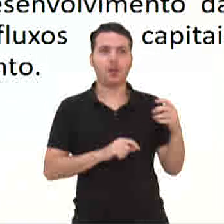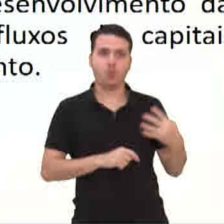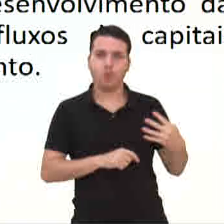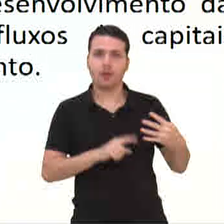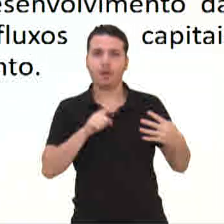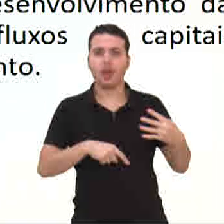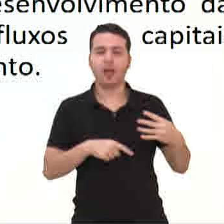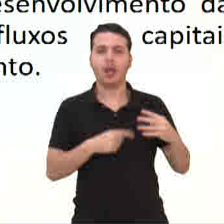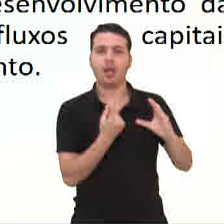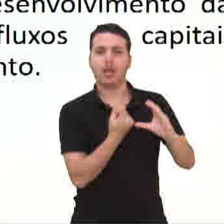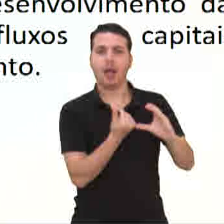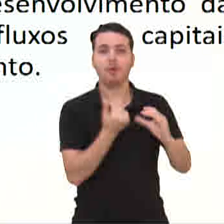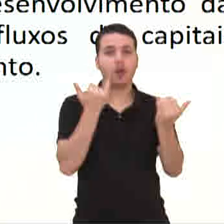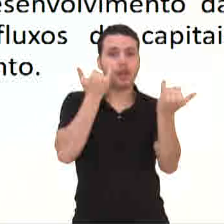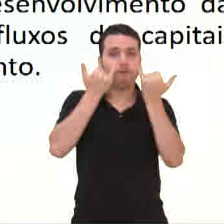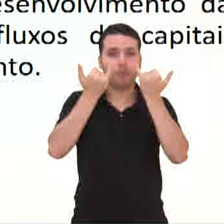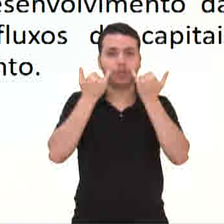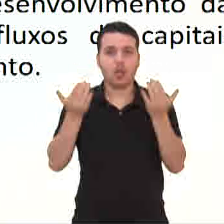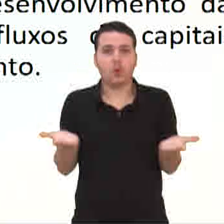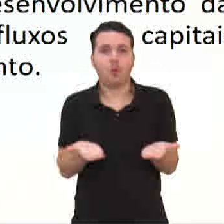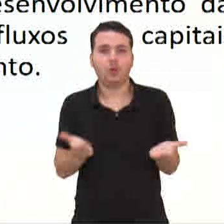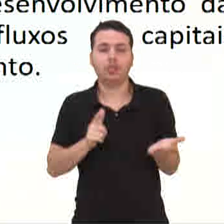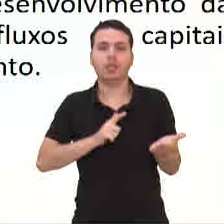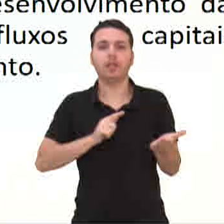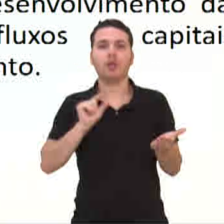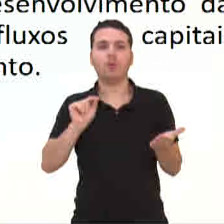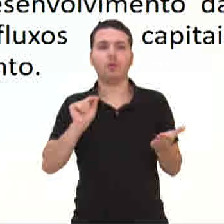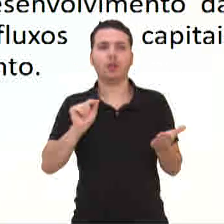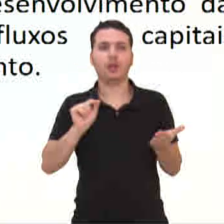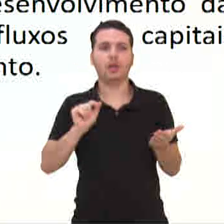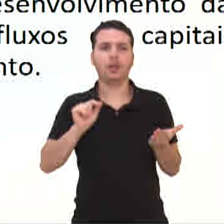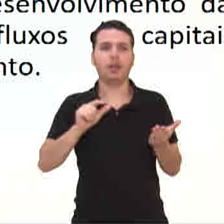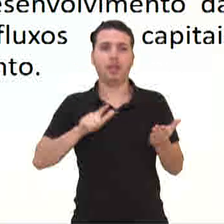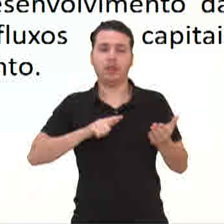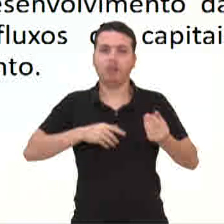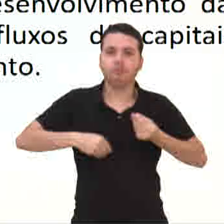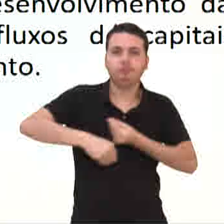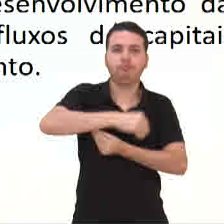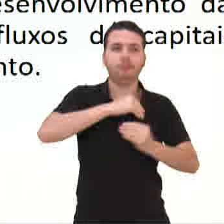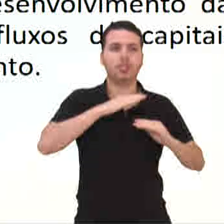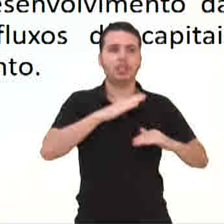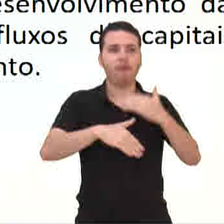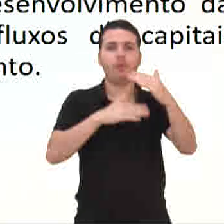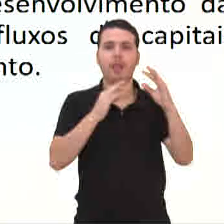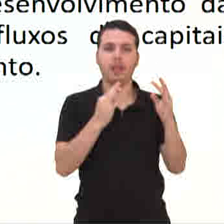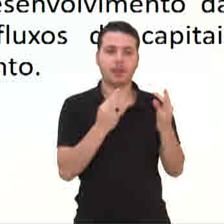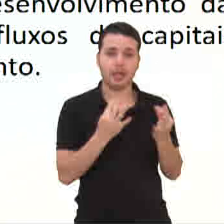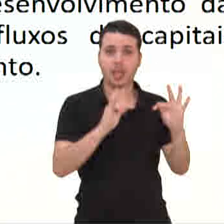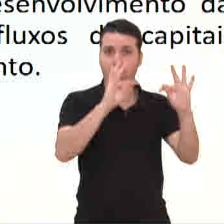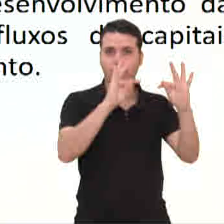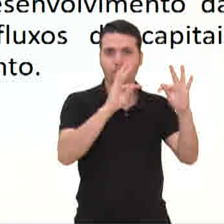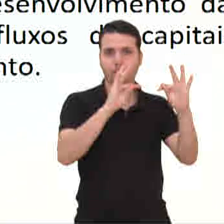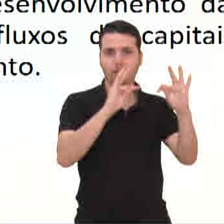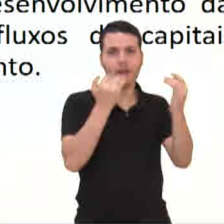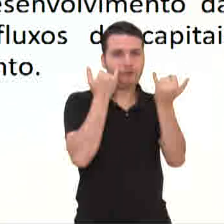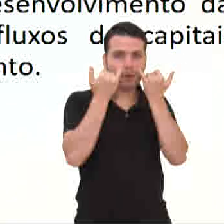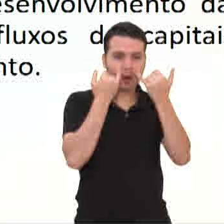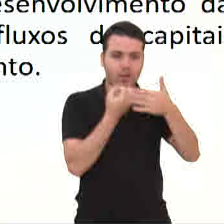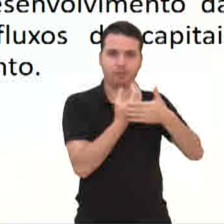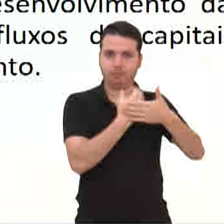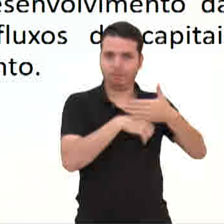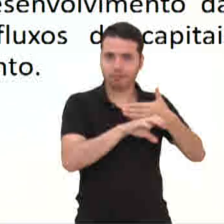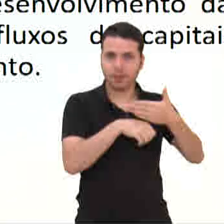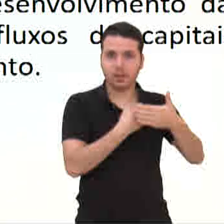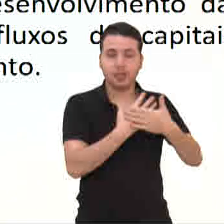o que nós temos hoje, que engloba a expansão do desenvolvimento das tecnologias de informação, a aceleração e o aumento